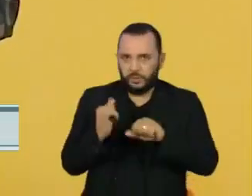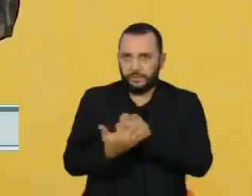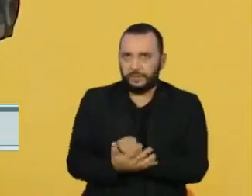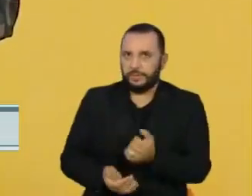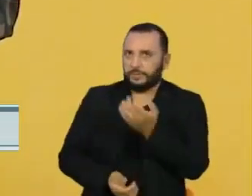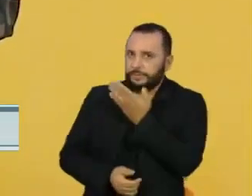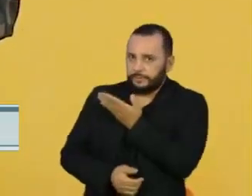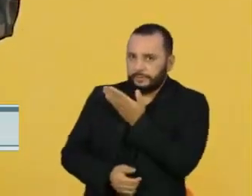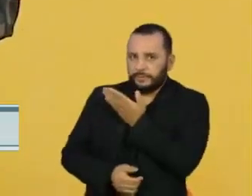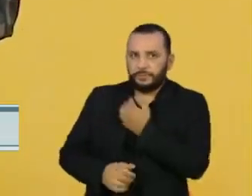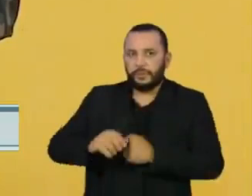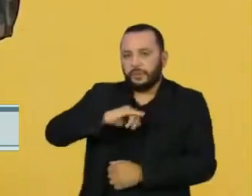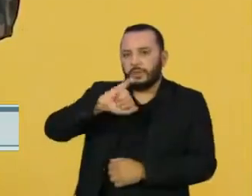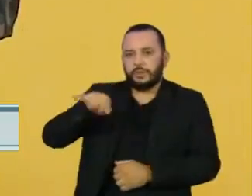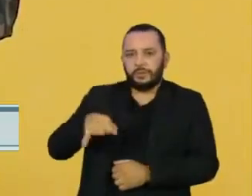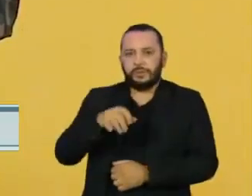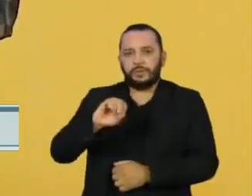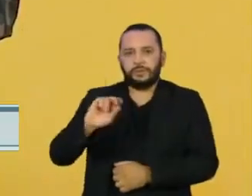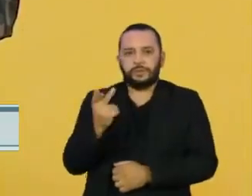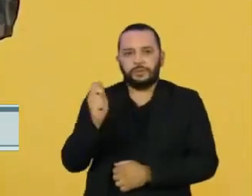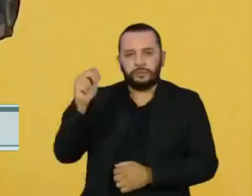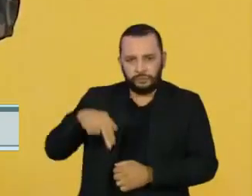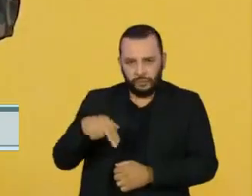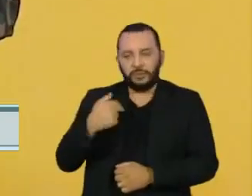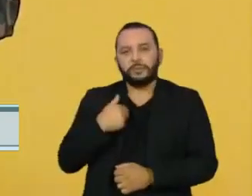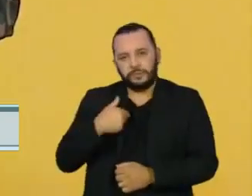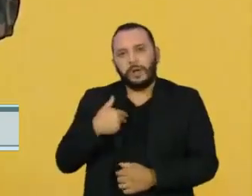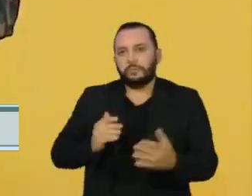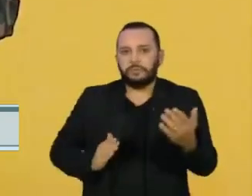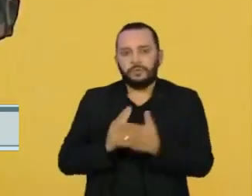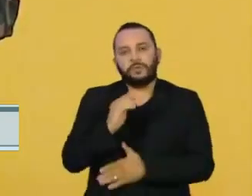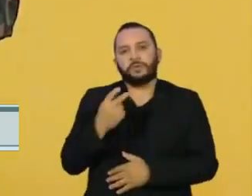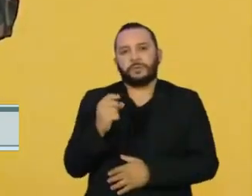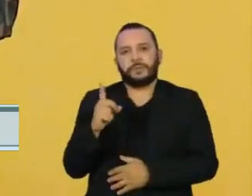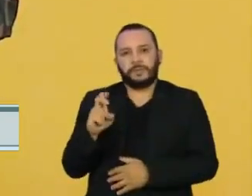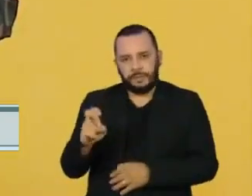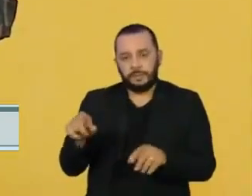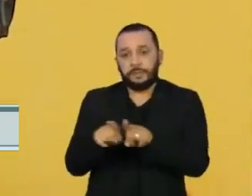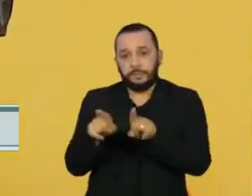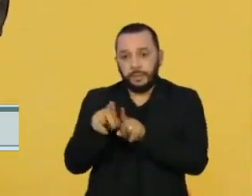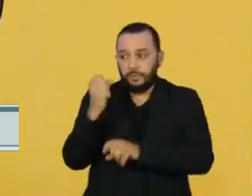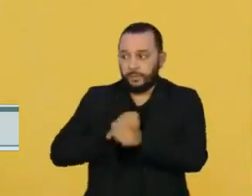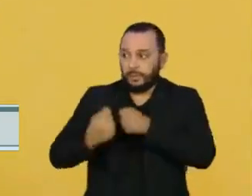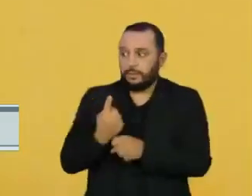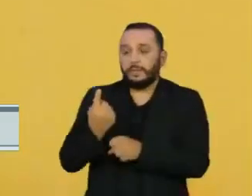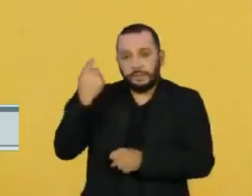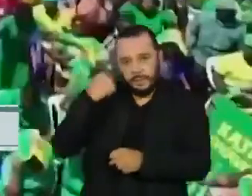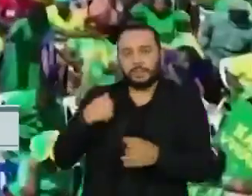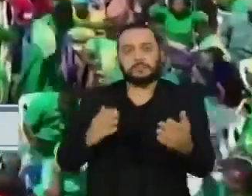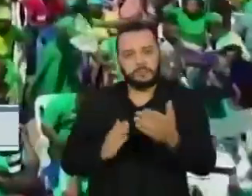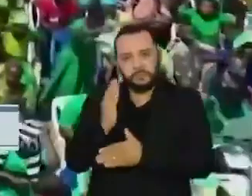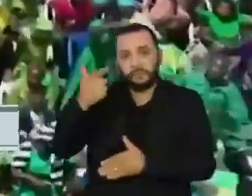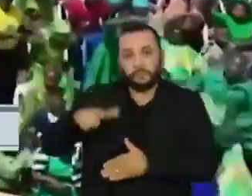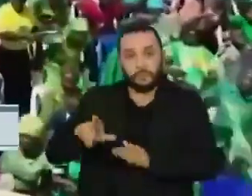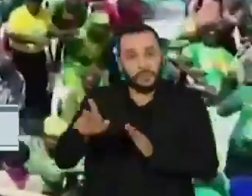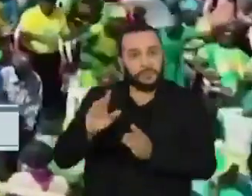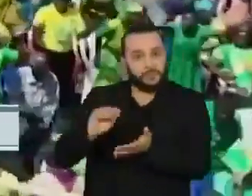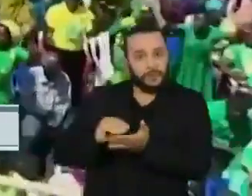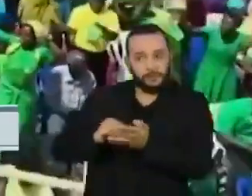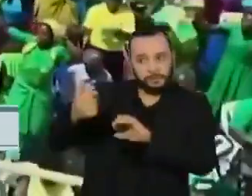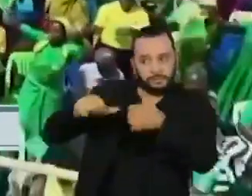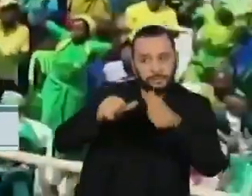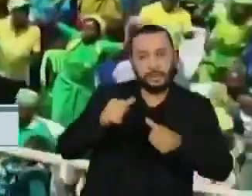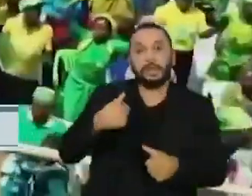Magufuli foi eleito pela primeira vez em 2015 e reeleito em outubro do ano passado em eleições sem observadores internacionais. Ele proibiu